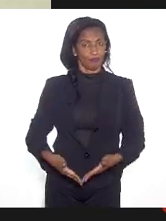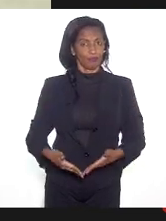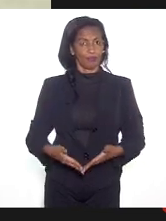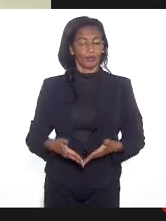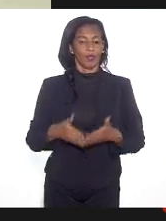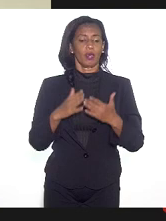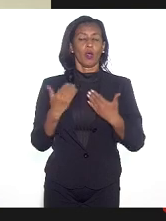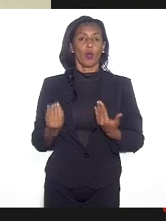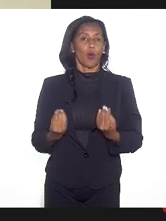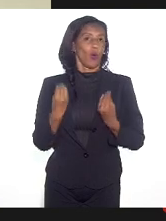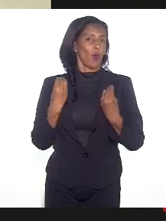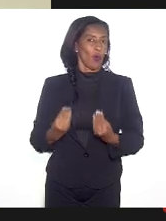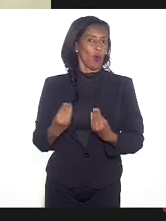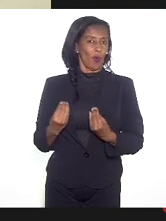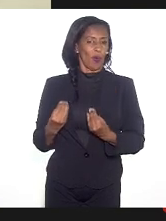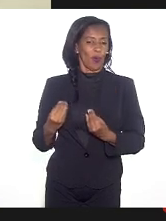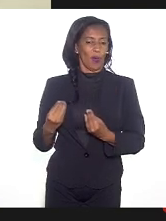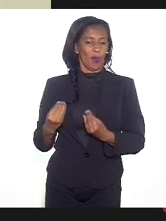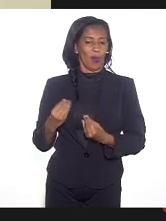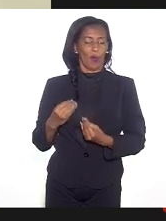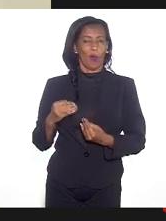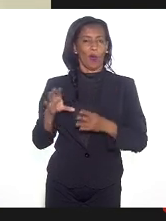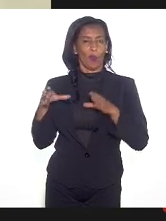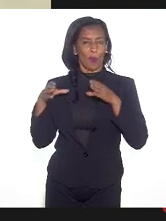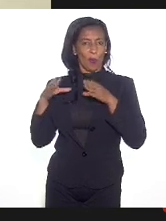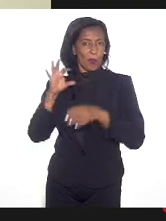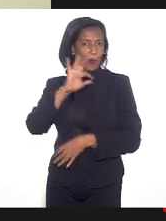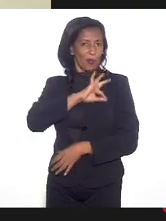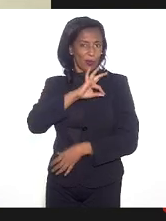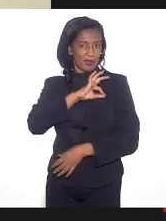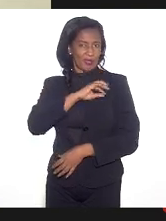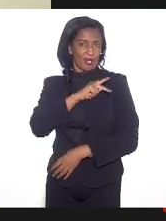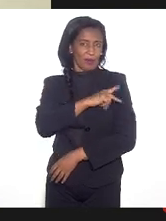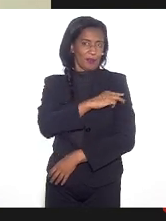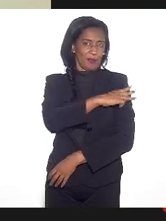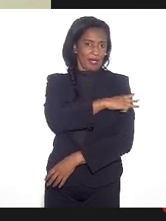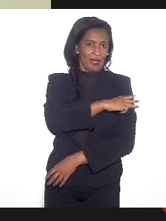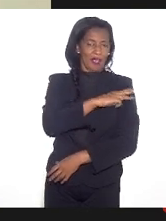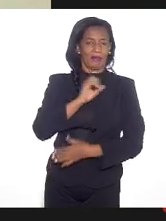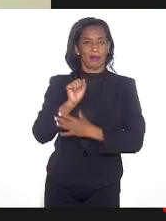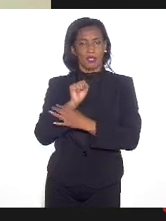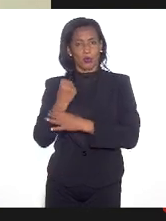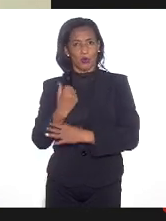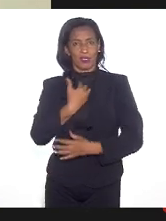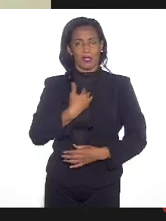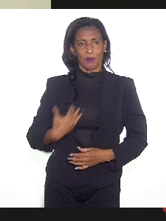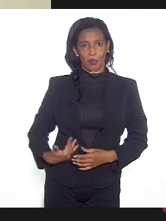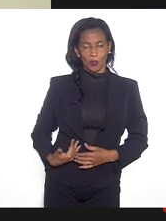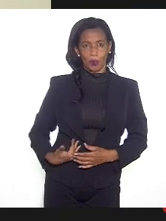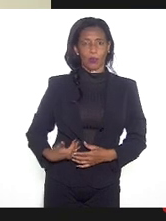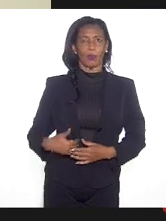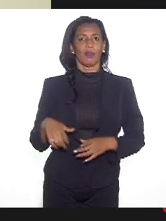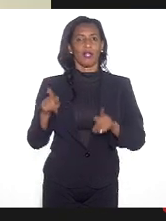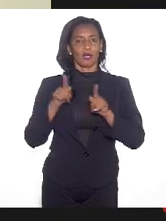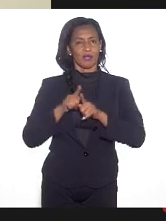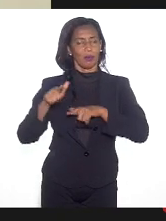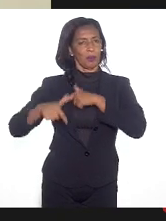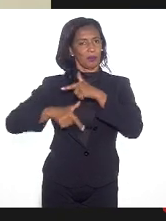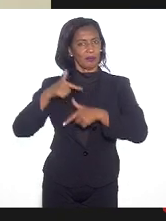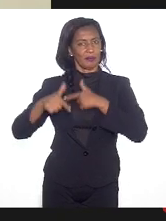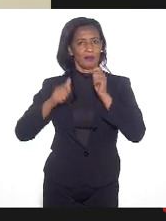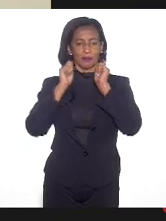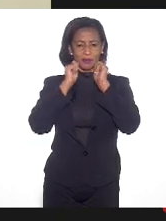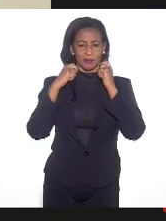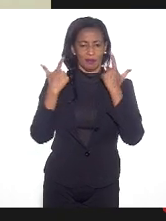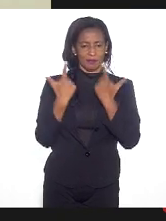duplamente, como servidor e como policial militar. A área de segurança pública é uma das nossas bandeiras. Então, eu parabenizo aí o